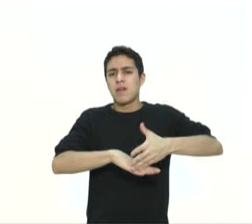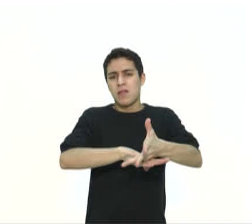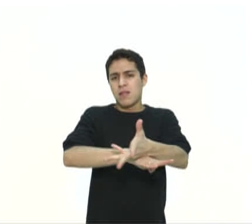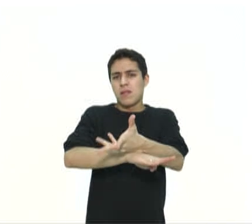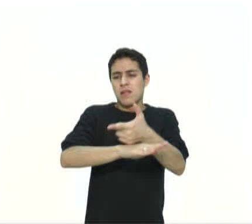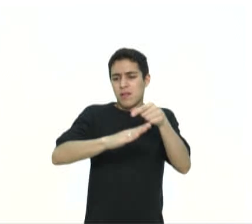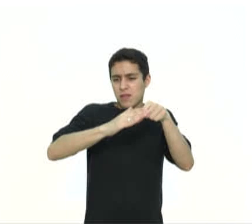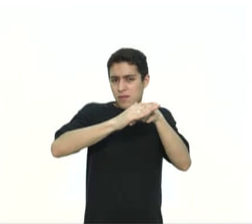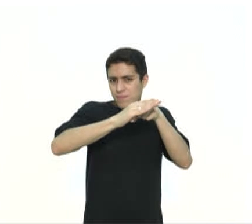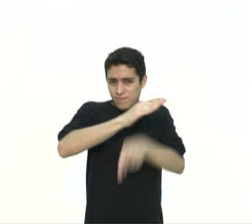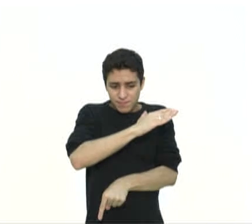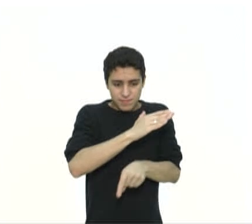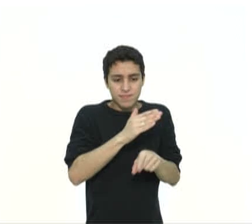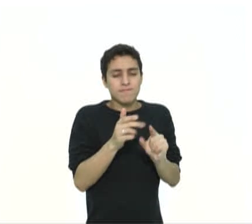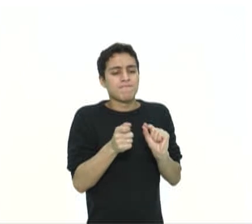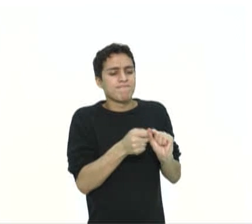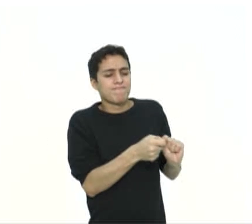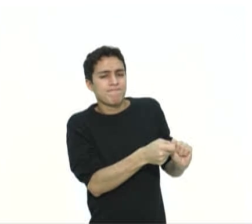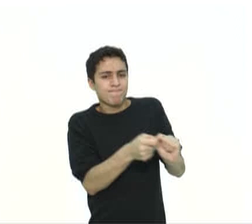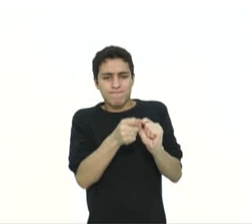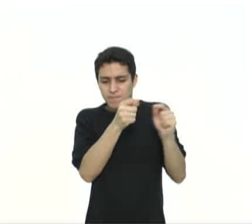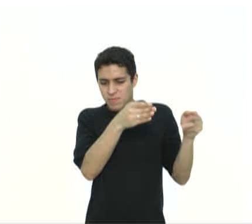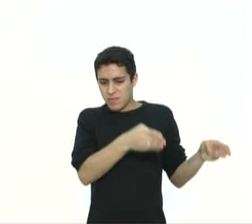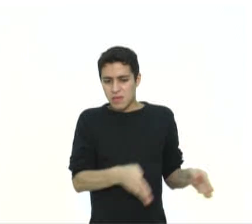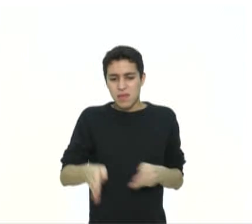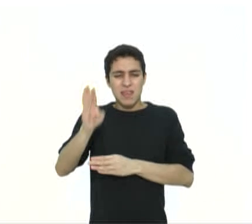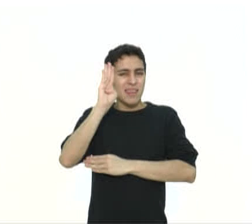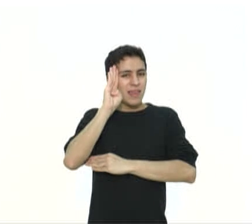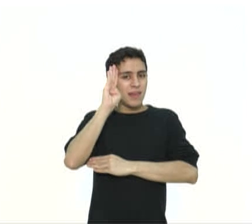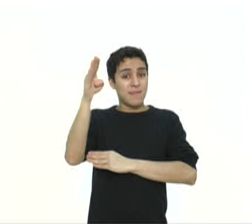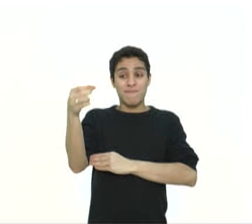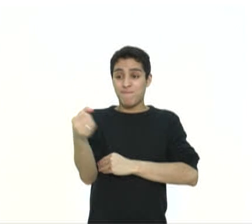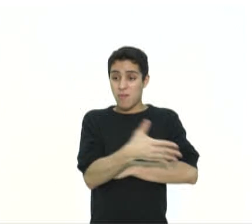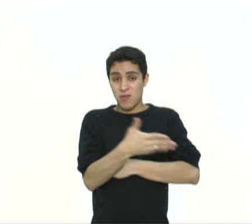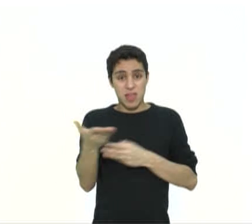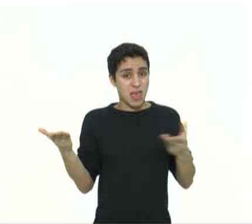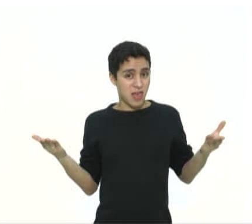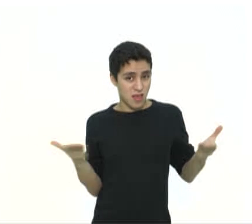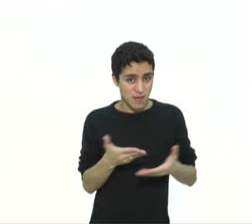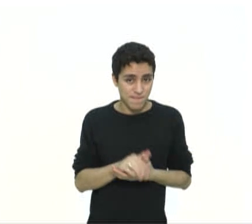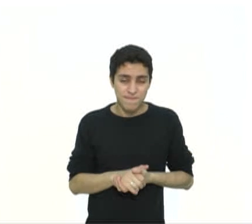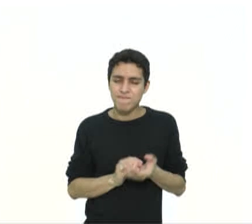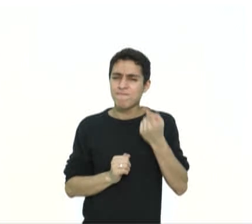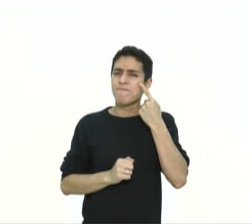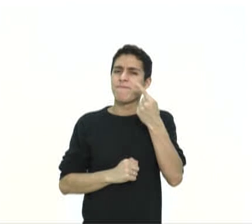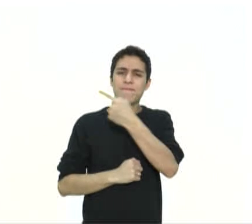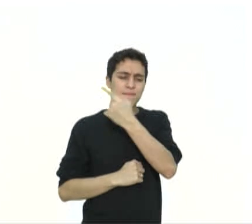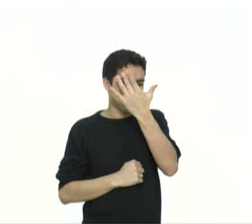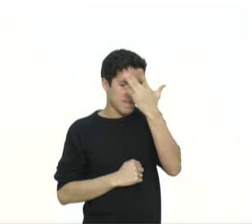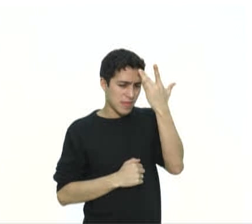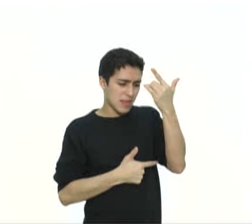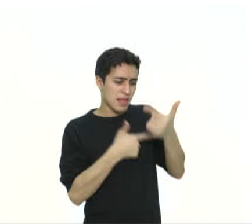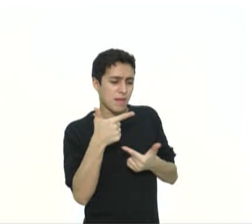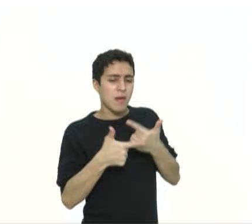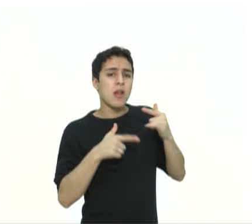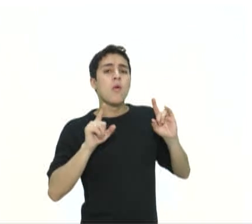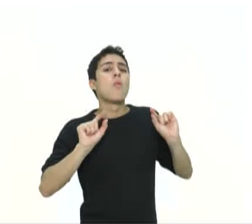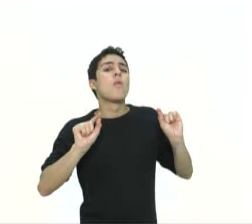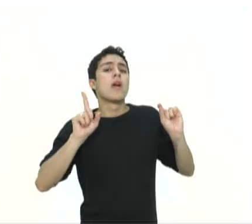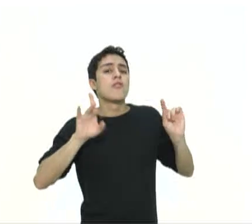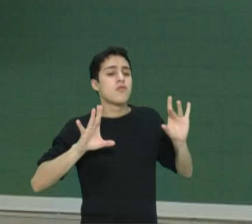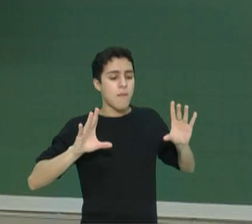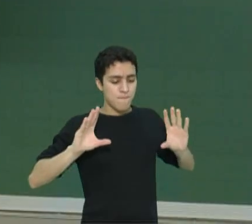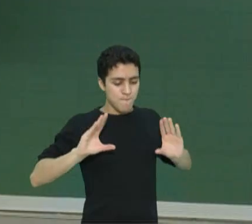são o elemento produtivo principal da indústria moderna e aqui o trabalhador passa a ser o operador e